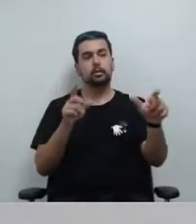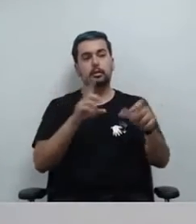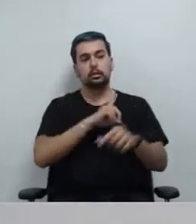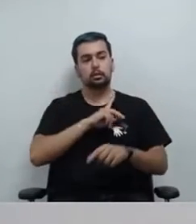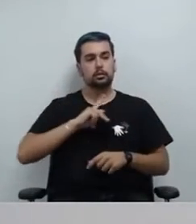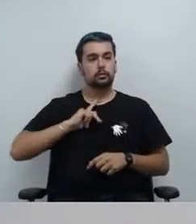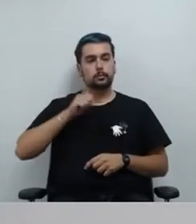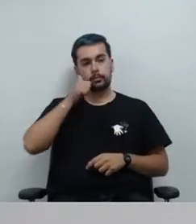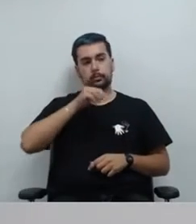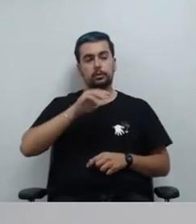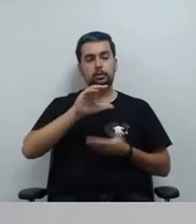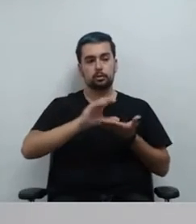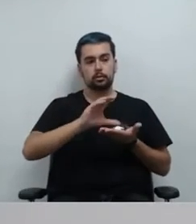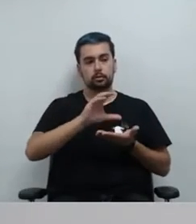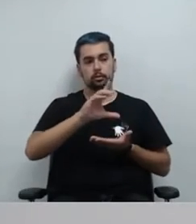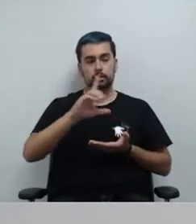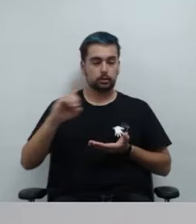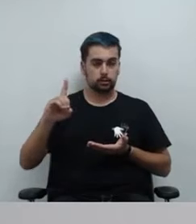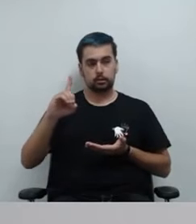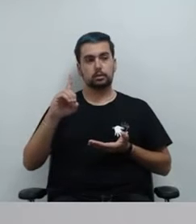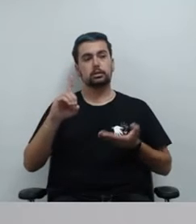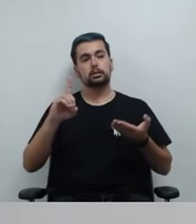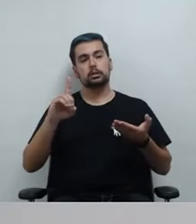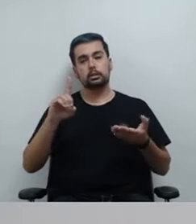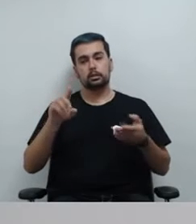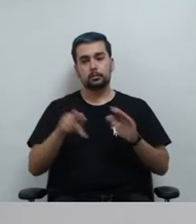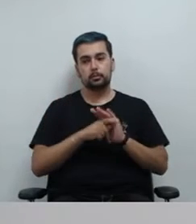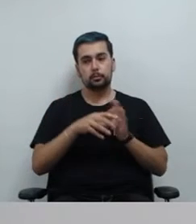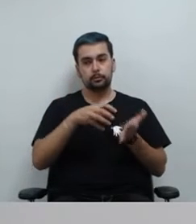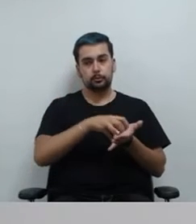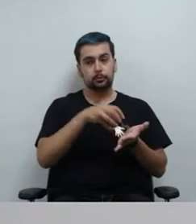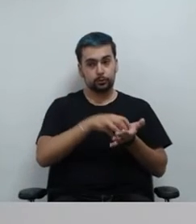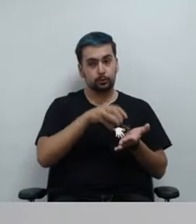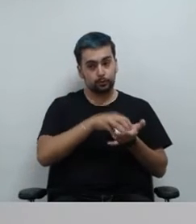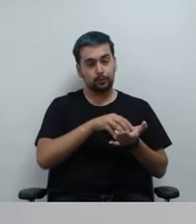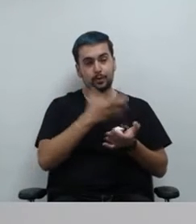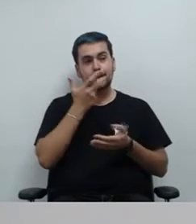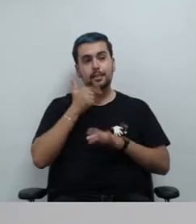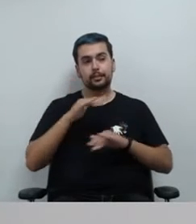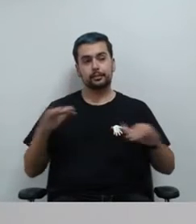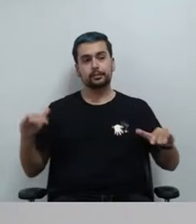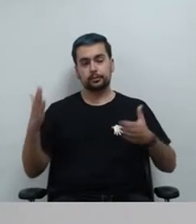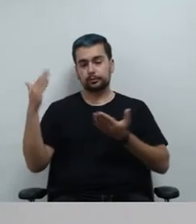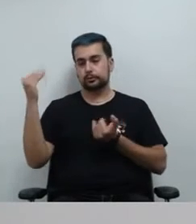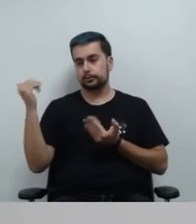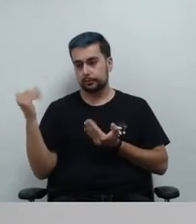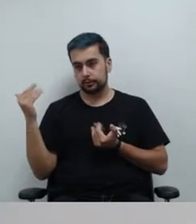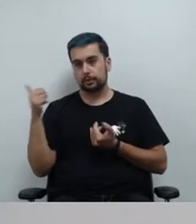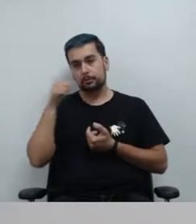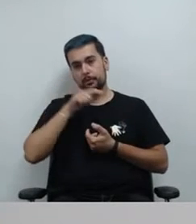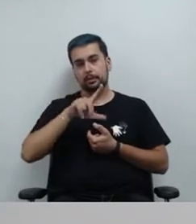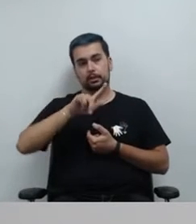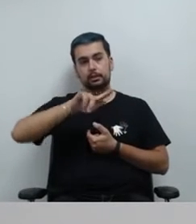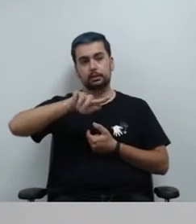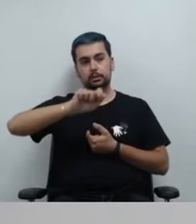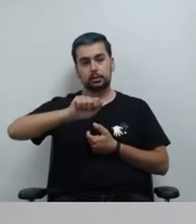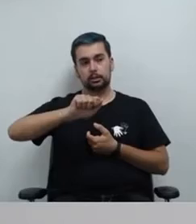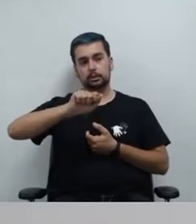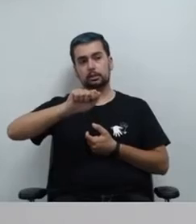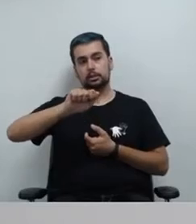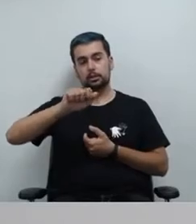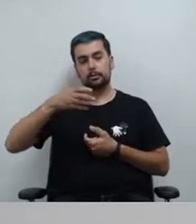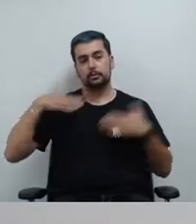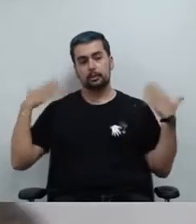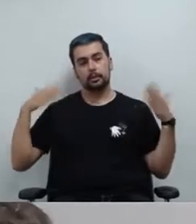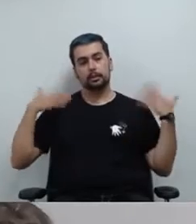Defensora Pública Coordenadora do Núcleo Especializado de Infância e Juventude, Lígia Mafeguide. Lígia, também uma